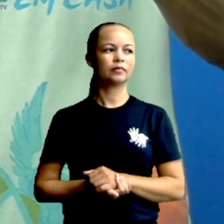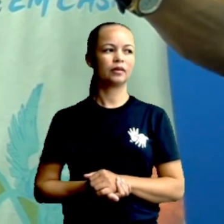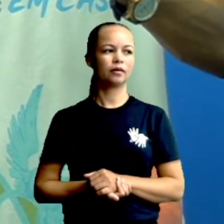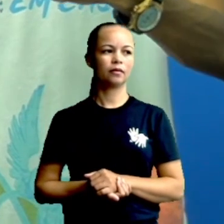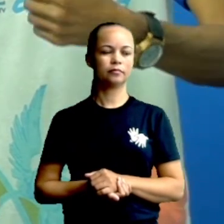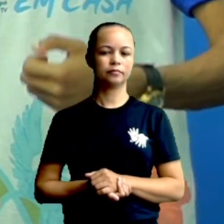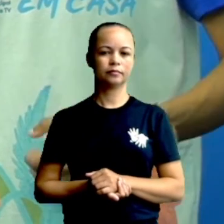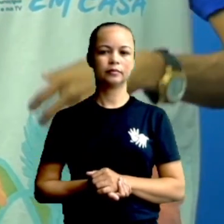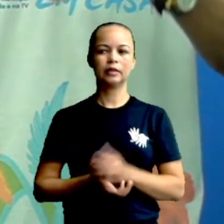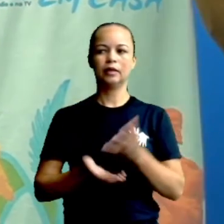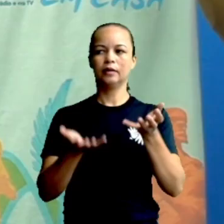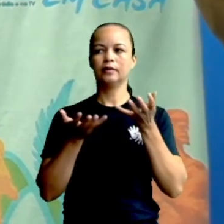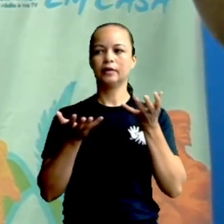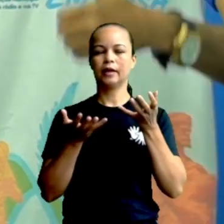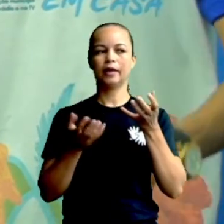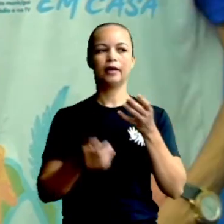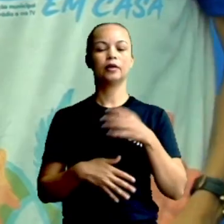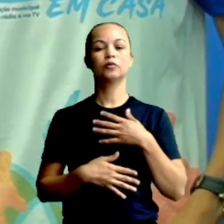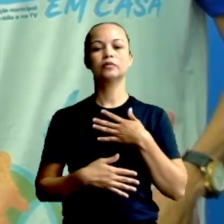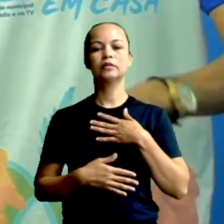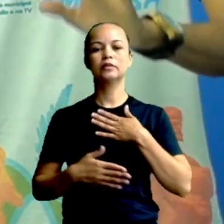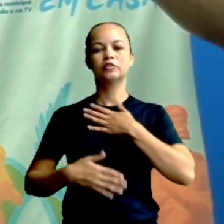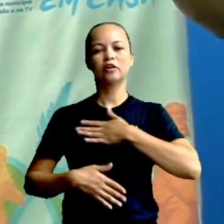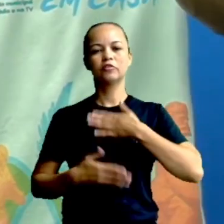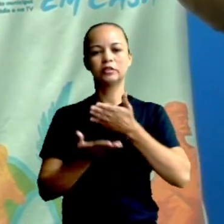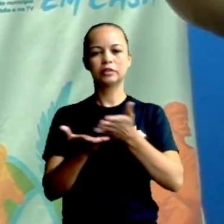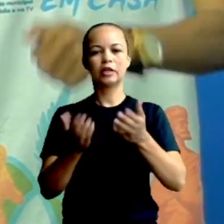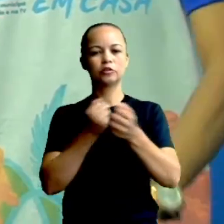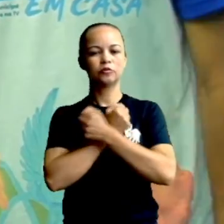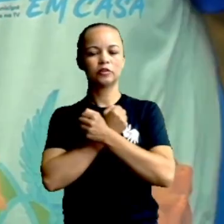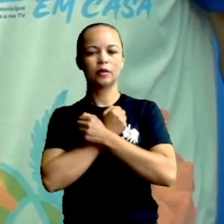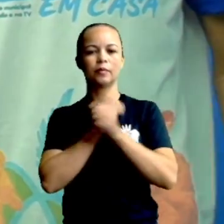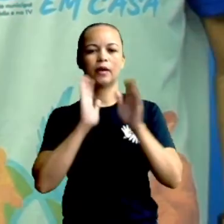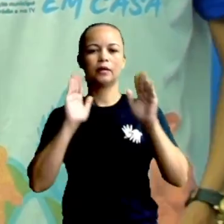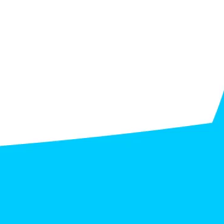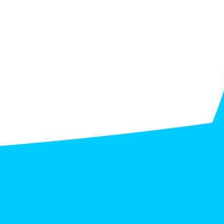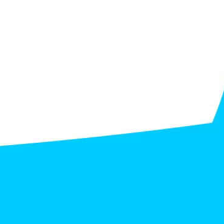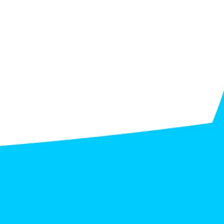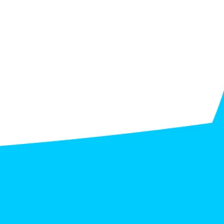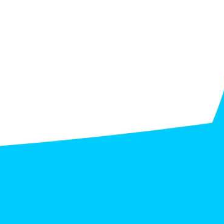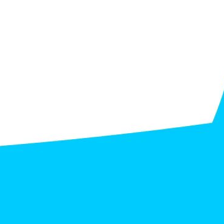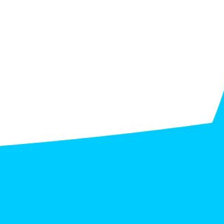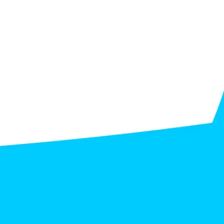desejar a vocês um forte abraço e até a próxima aula. Beleza? Tchau.